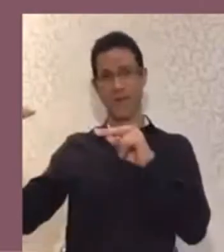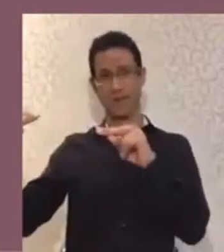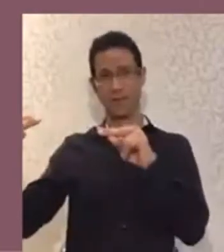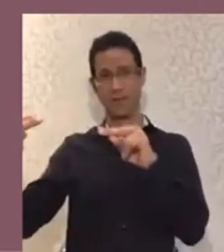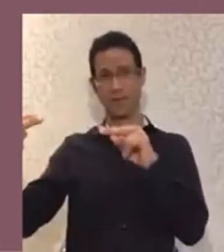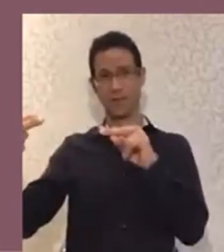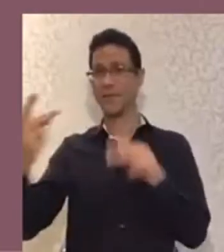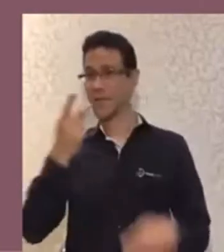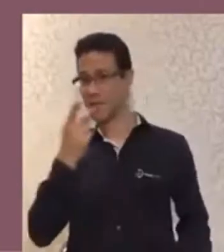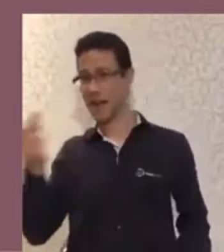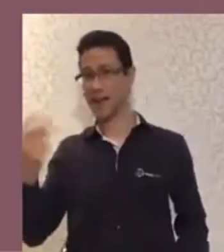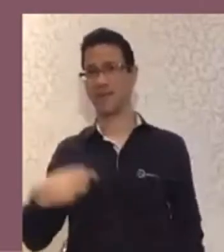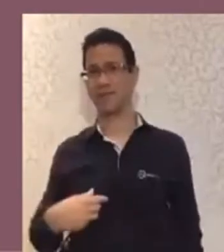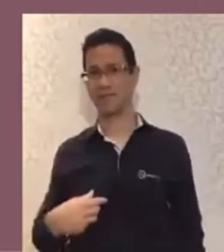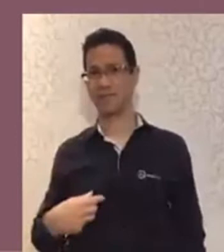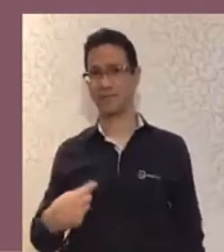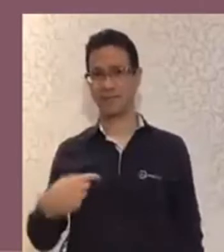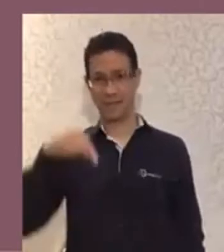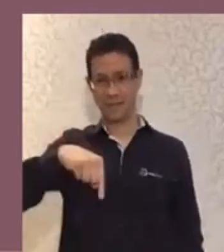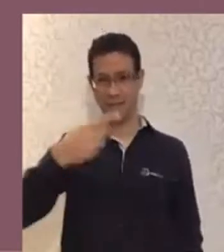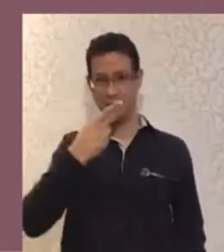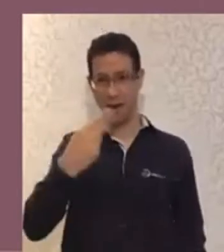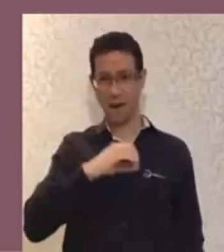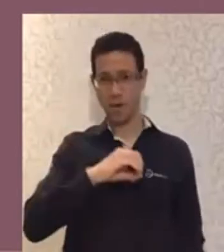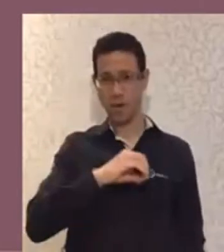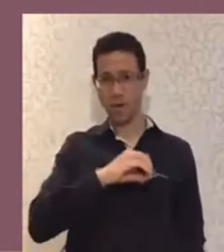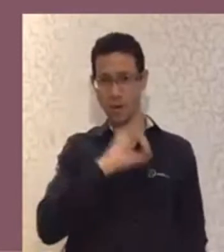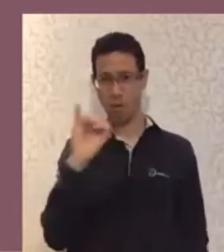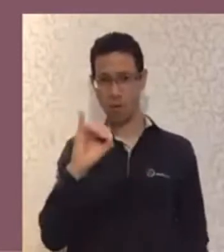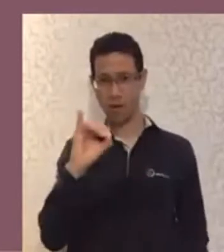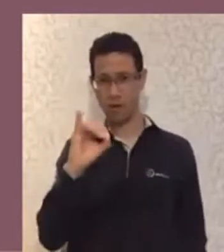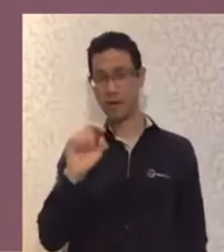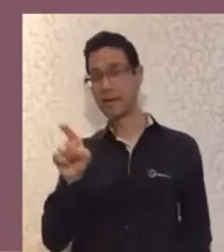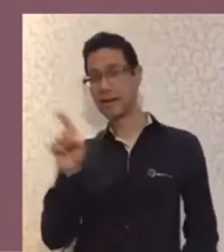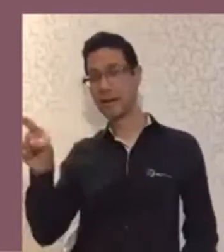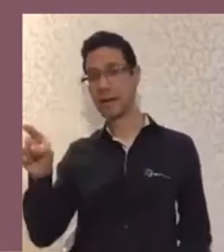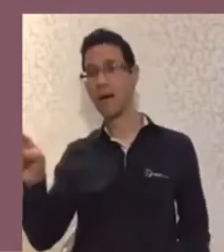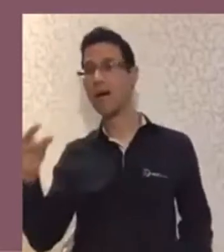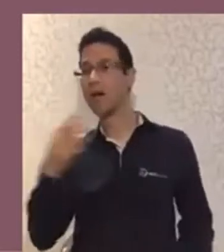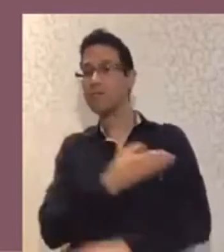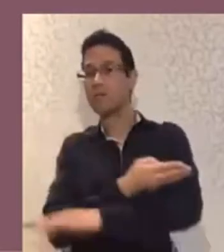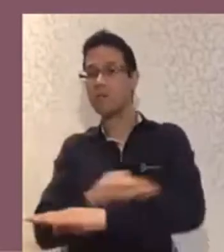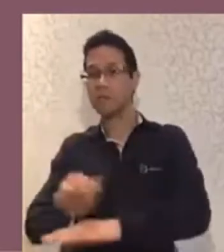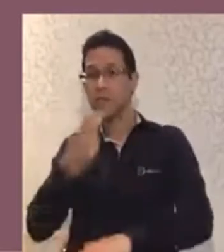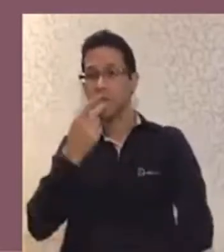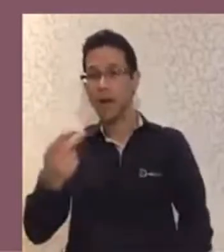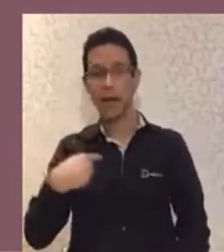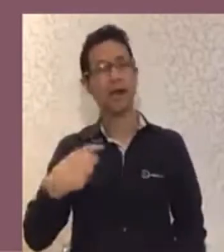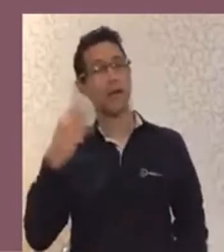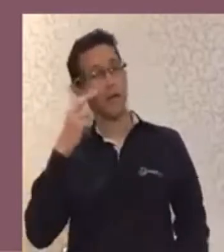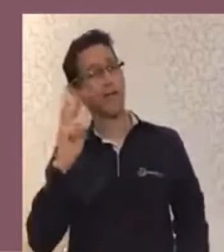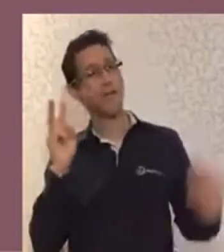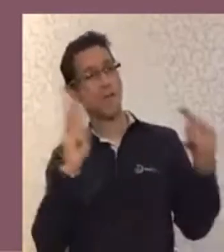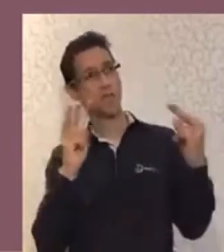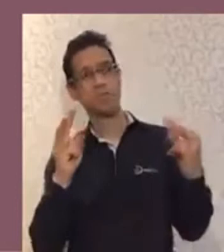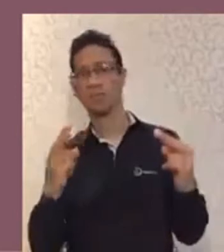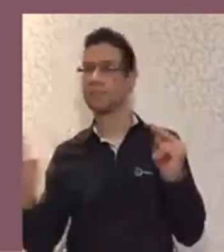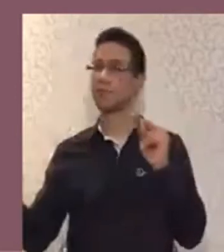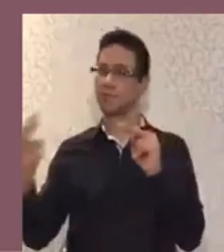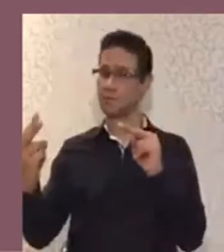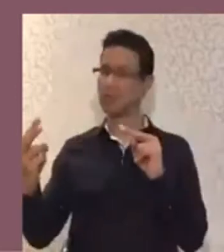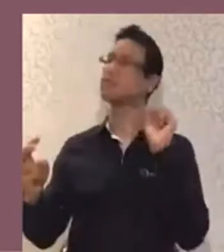né? Oi, a pessoa diz, eu estou te vendo. E o outro responde, sim, eu estou